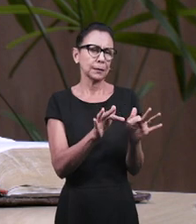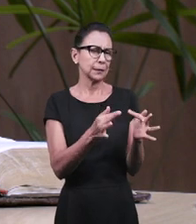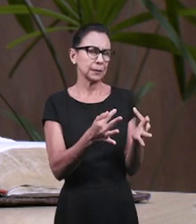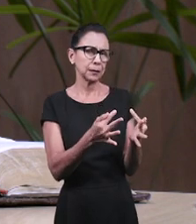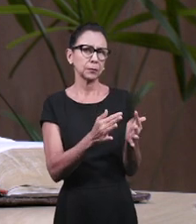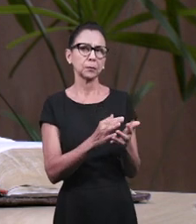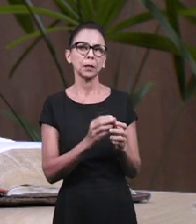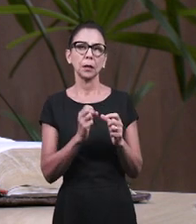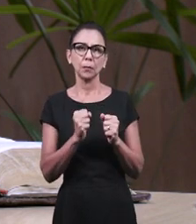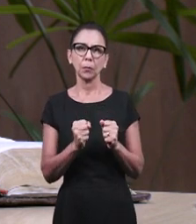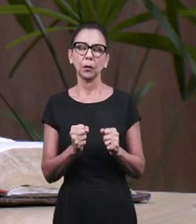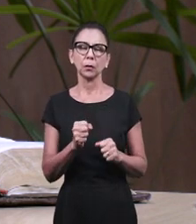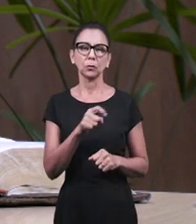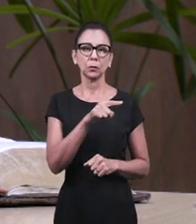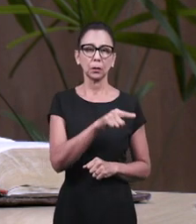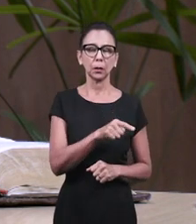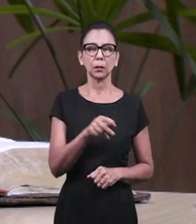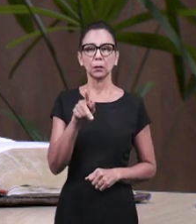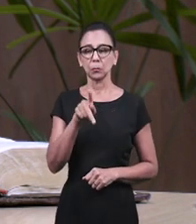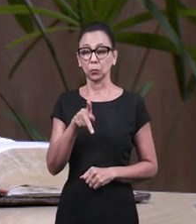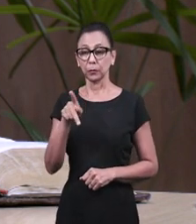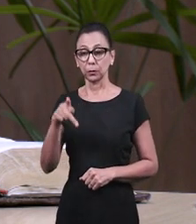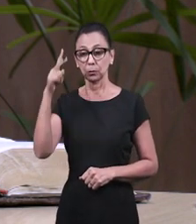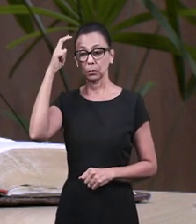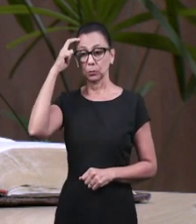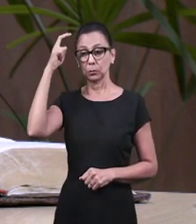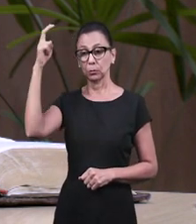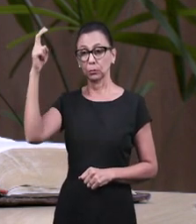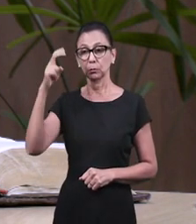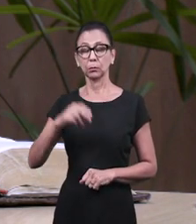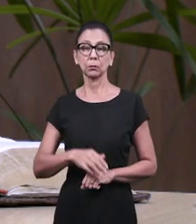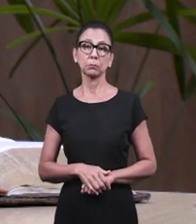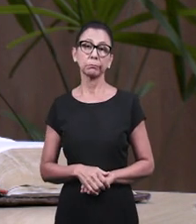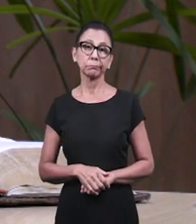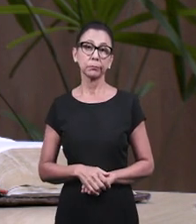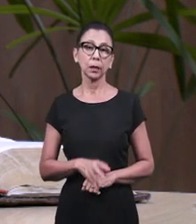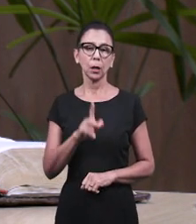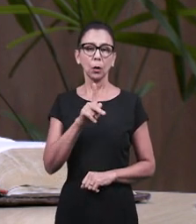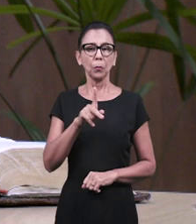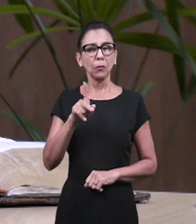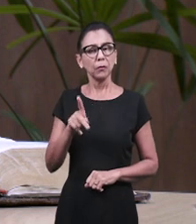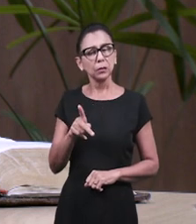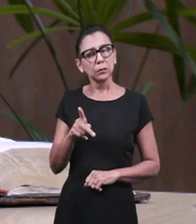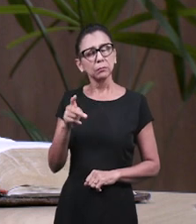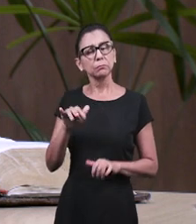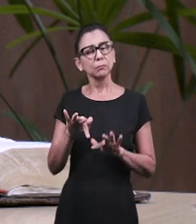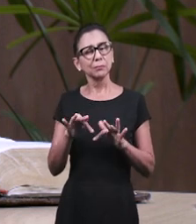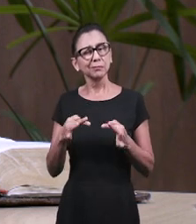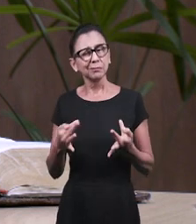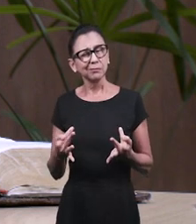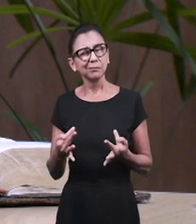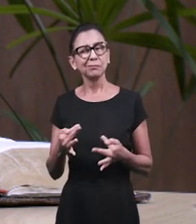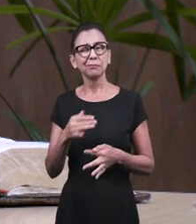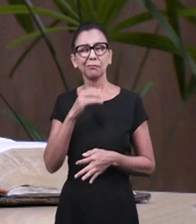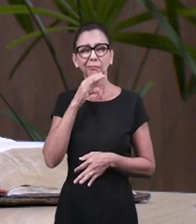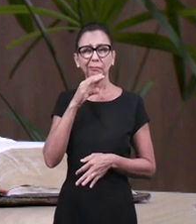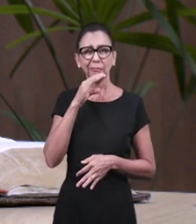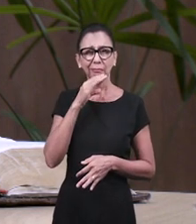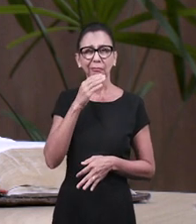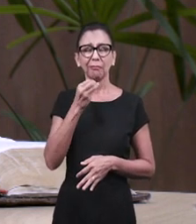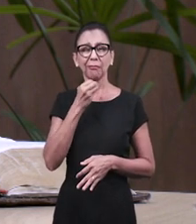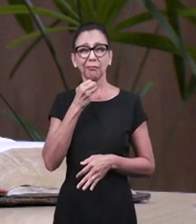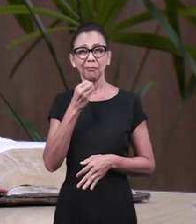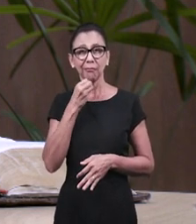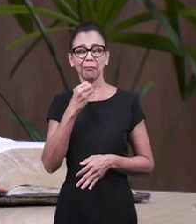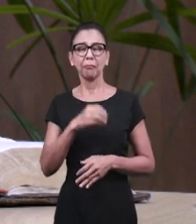Você pode ter ali o professor sábio e pode ter o outro de menos conhecimento. Você